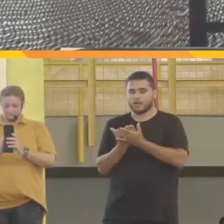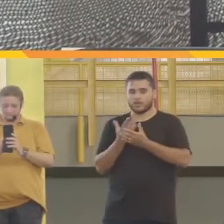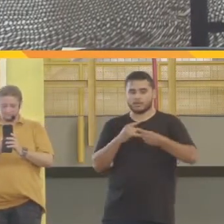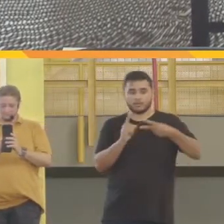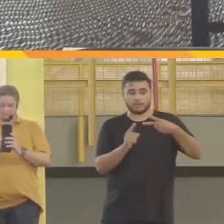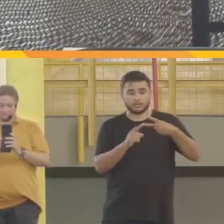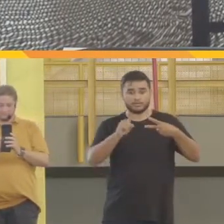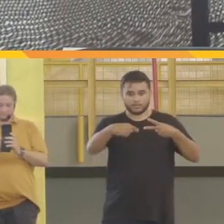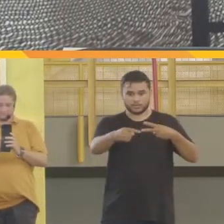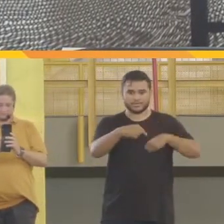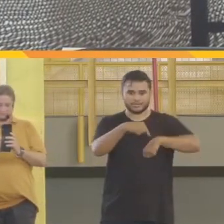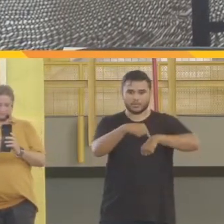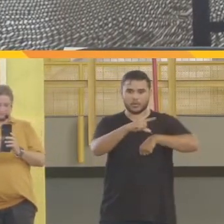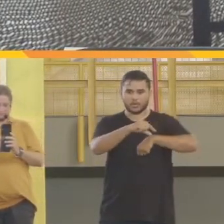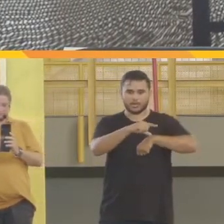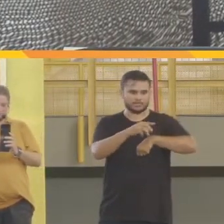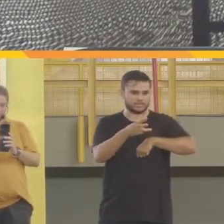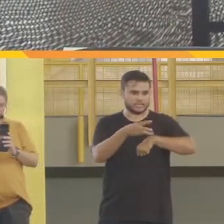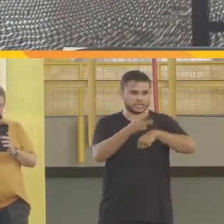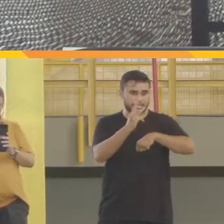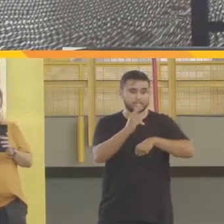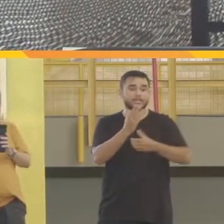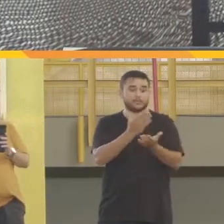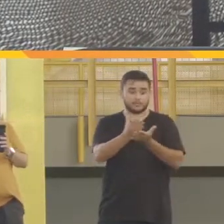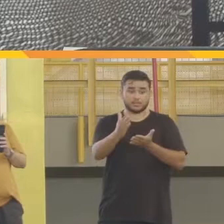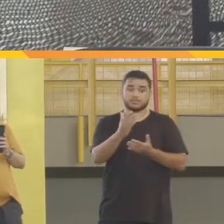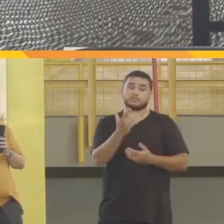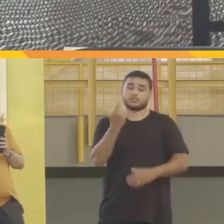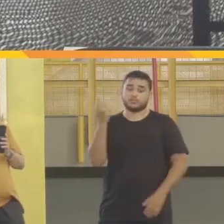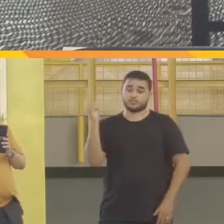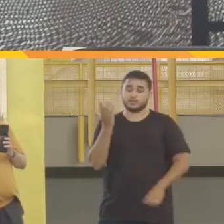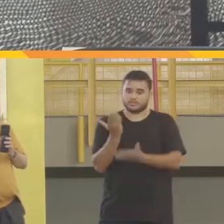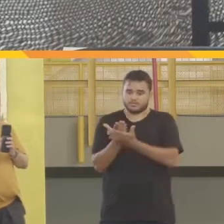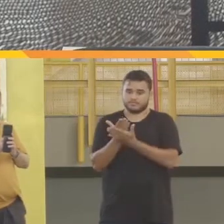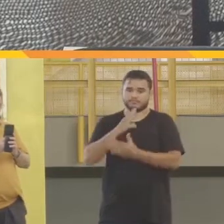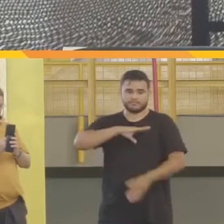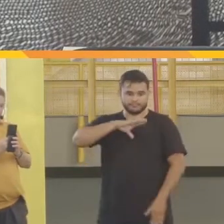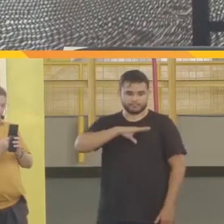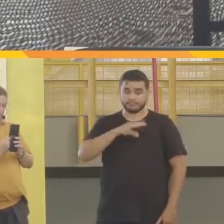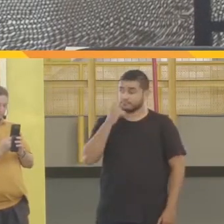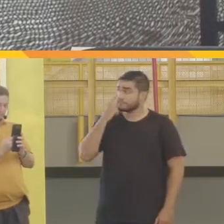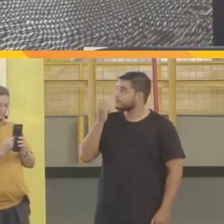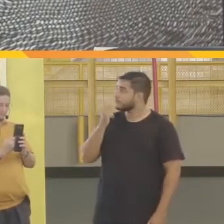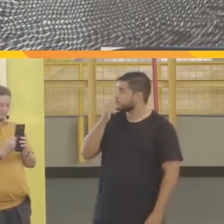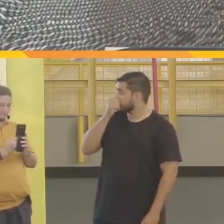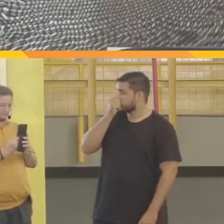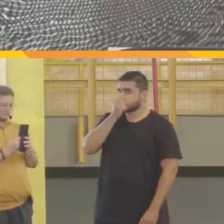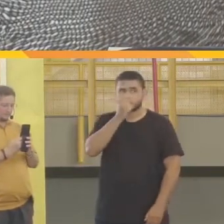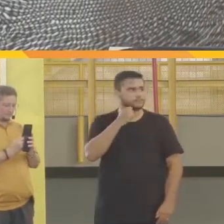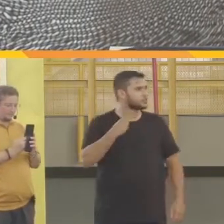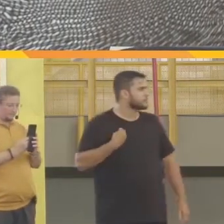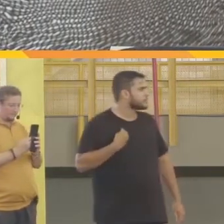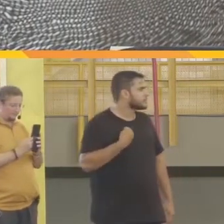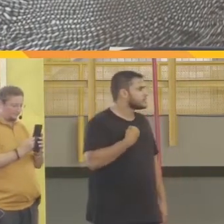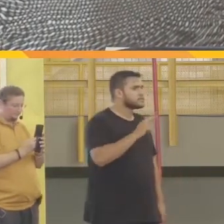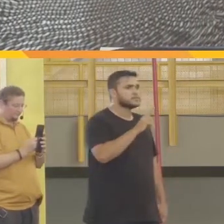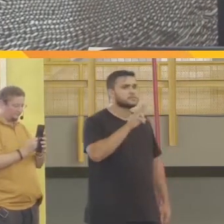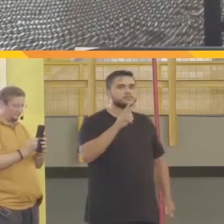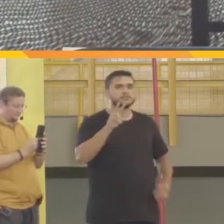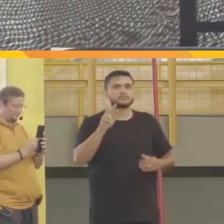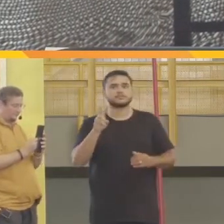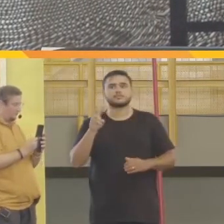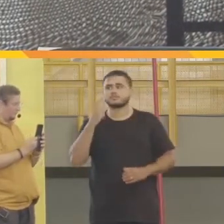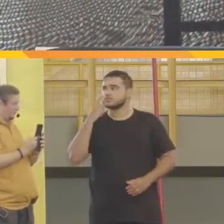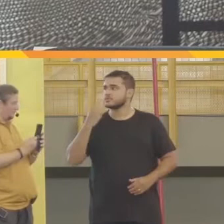gigantes da literatura, da gramática, da língua portuguesa. E eu adoraria que o Simval estivesse, ele não está aqui, né? Simval está por